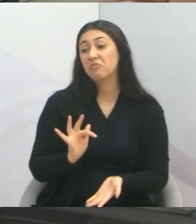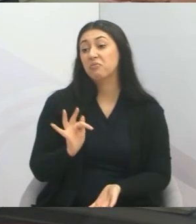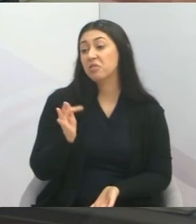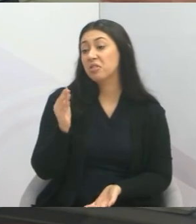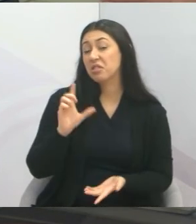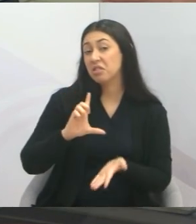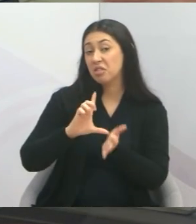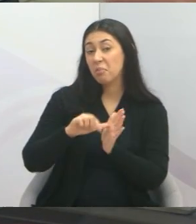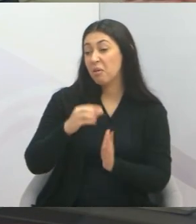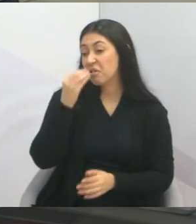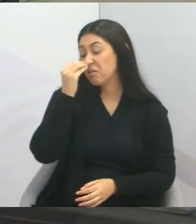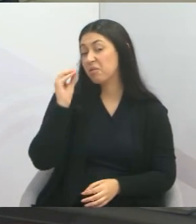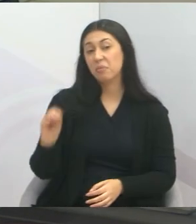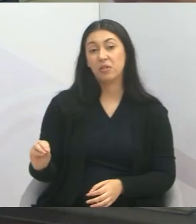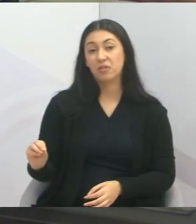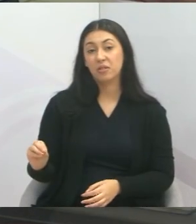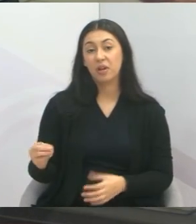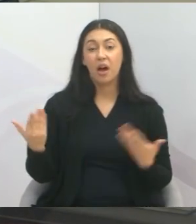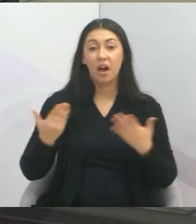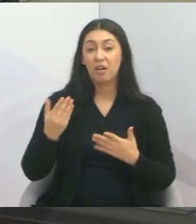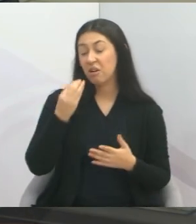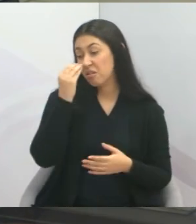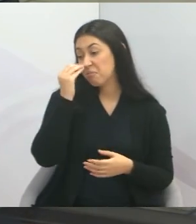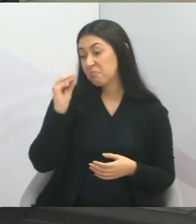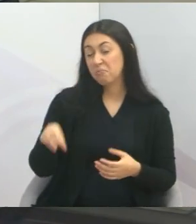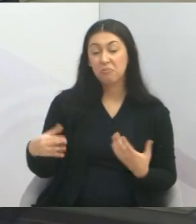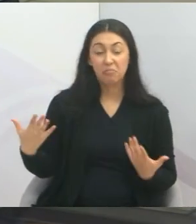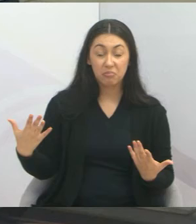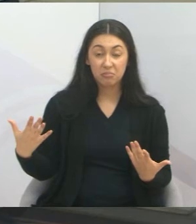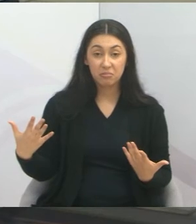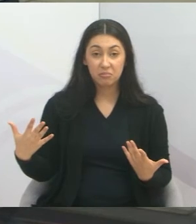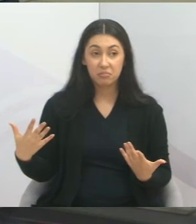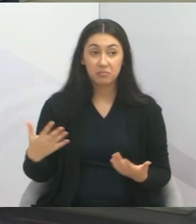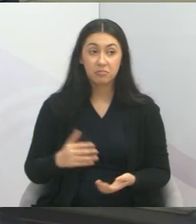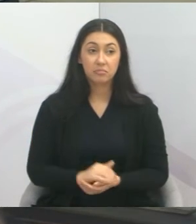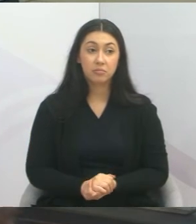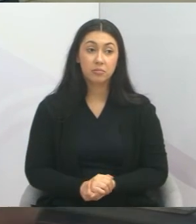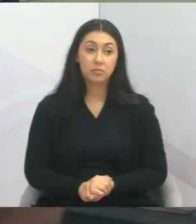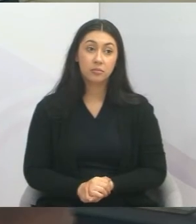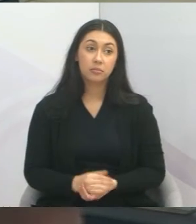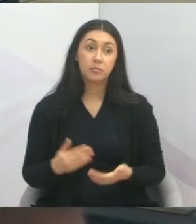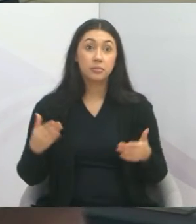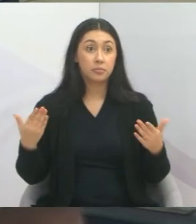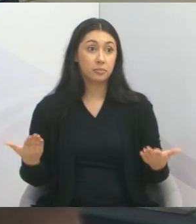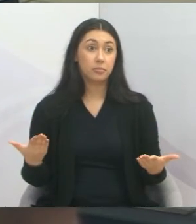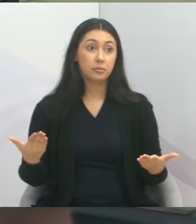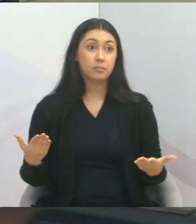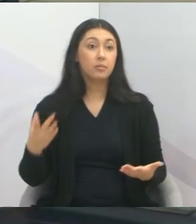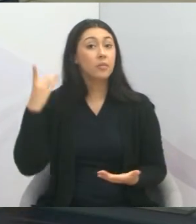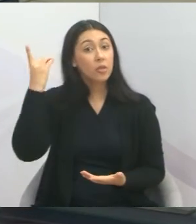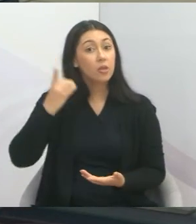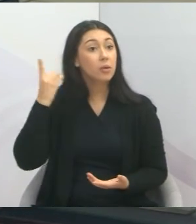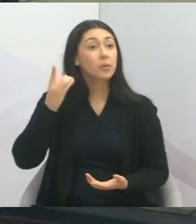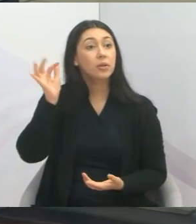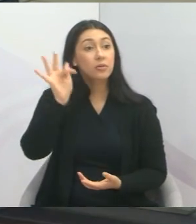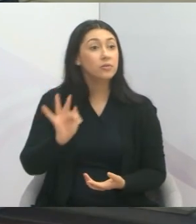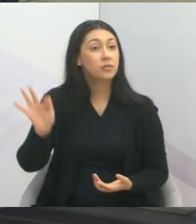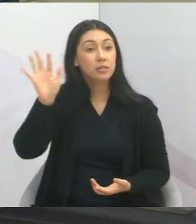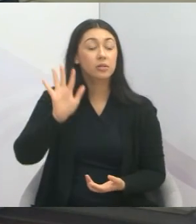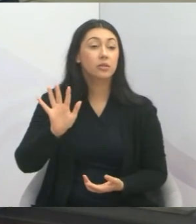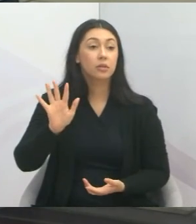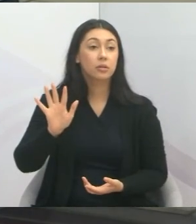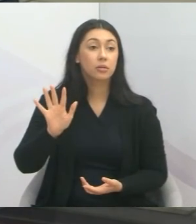na época da campanha agora eu esqueci deve ter campanha lembrado pelo amor de Deus deputado federal e